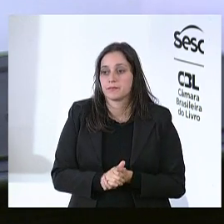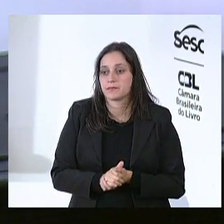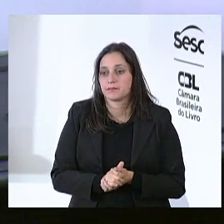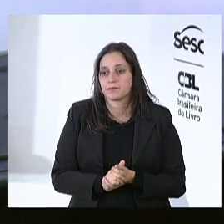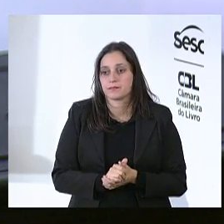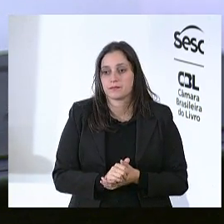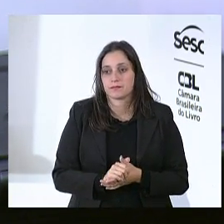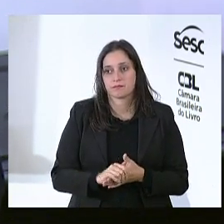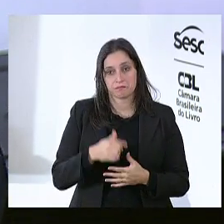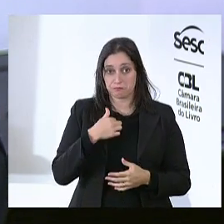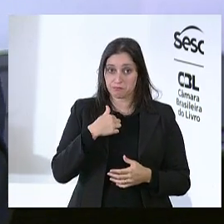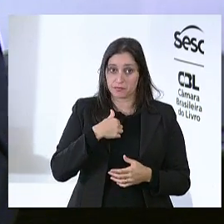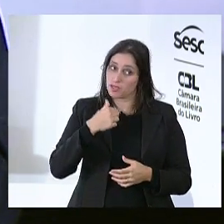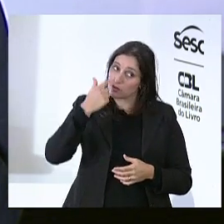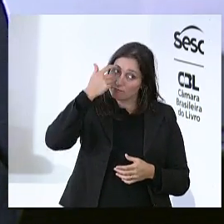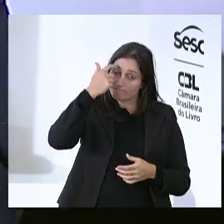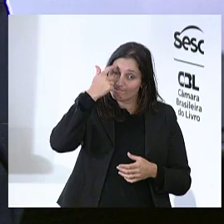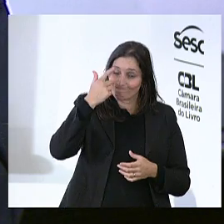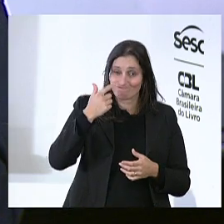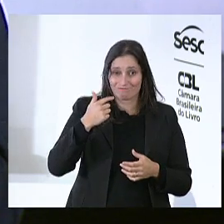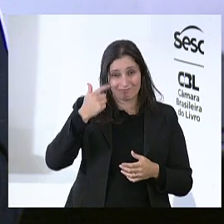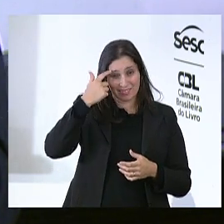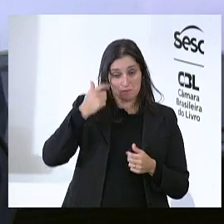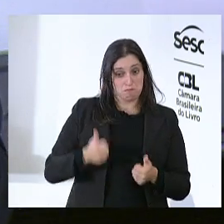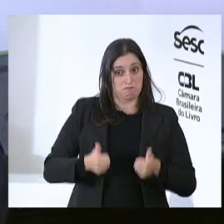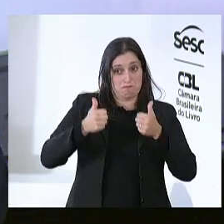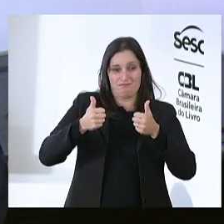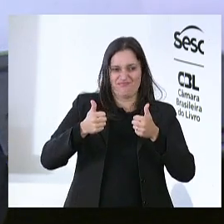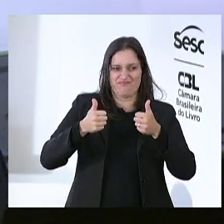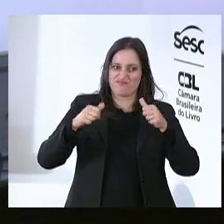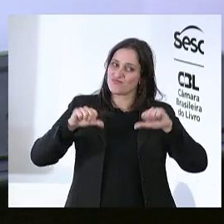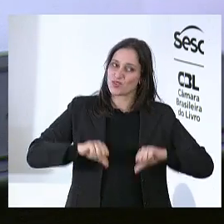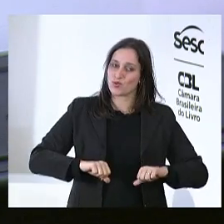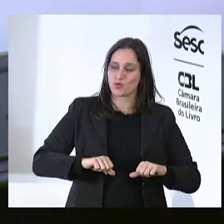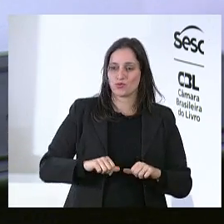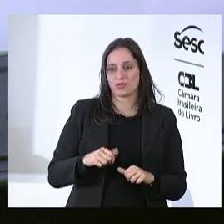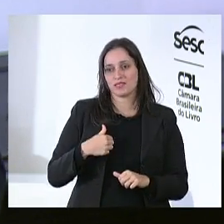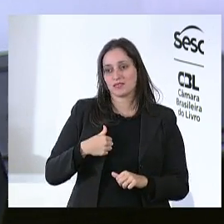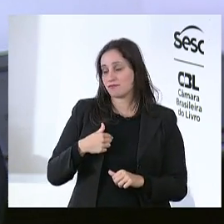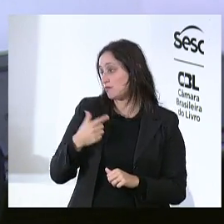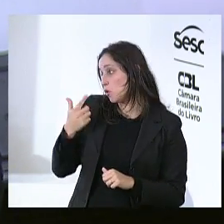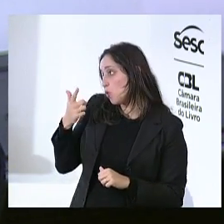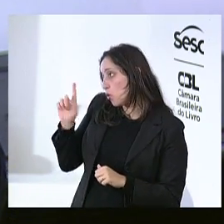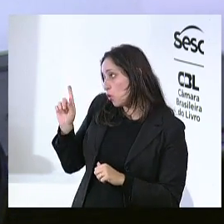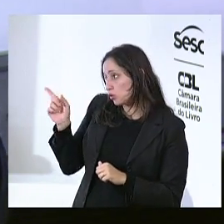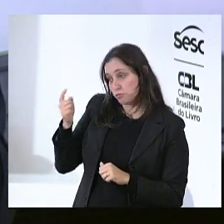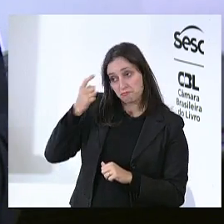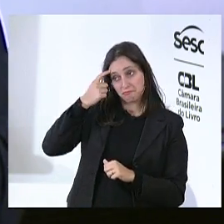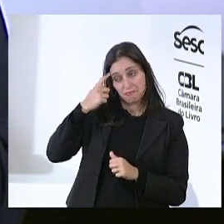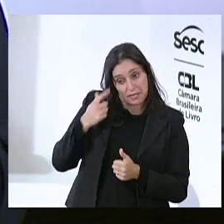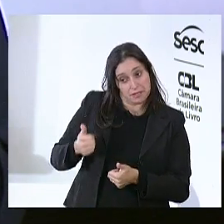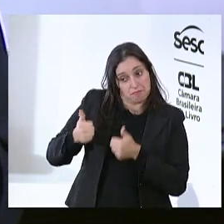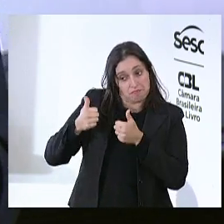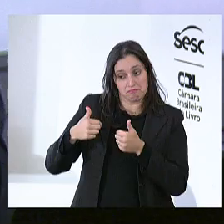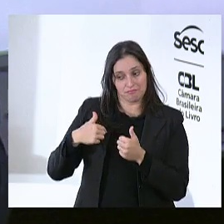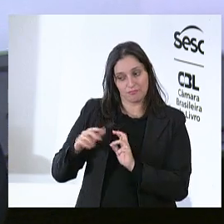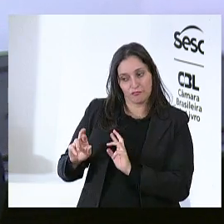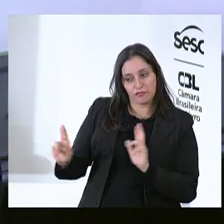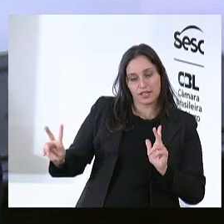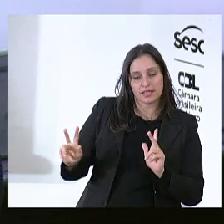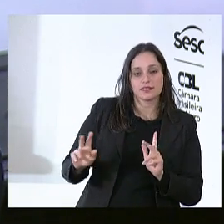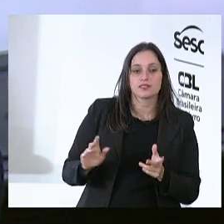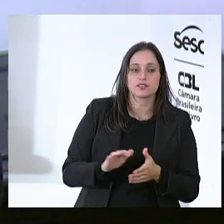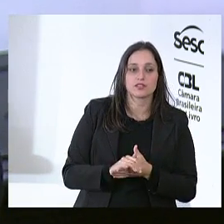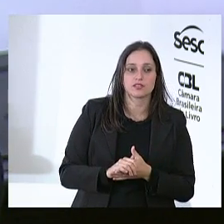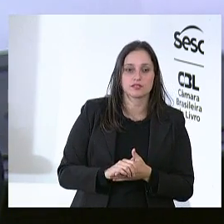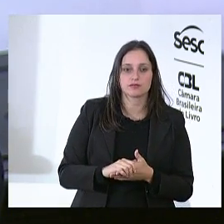que é um... Eu não sei, eu sou um pouco pessimista. Tomara que o Marcos me convença aqui a ser mais otimista, porque eu acho que tem um ovo